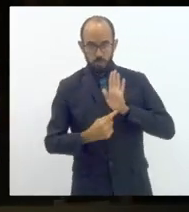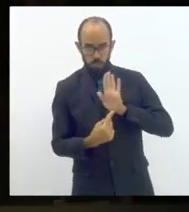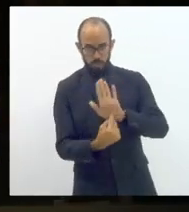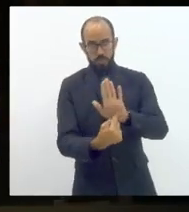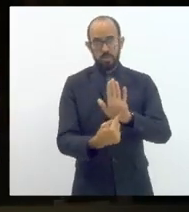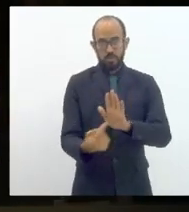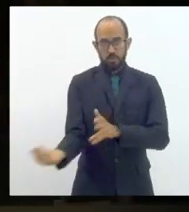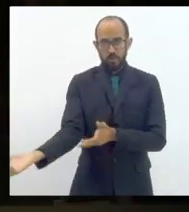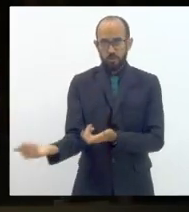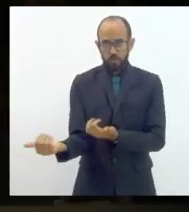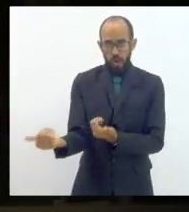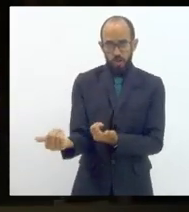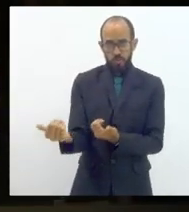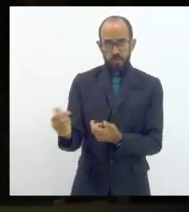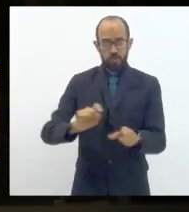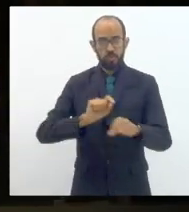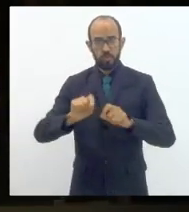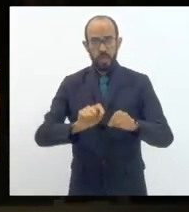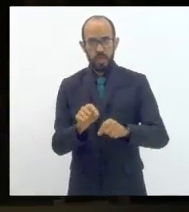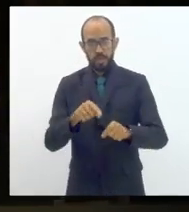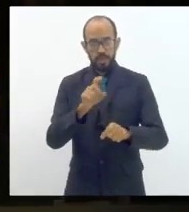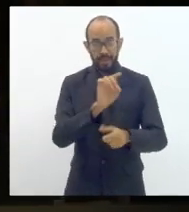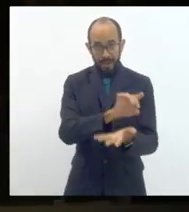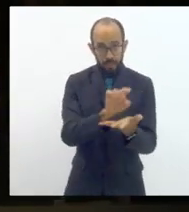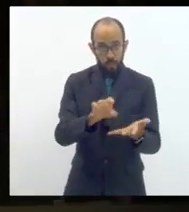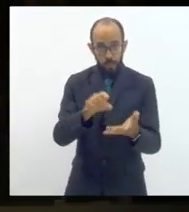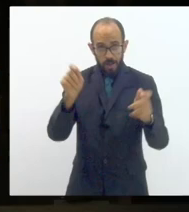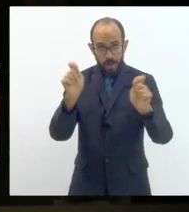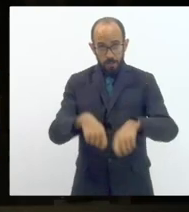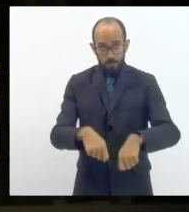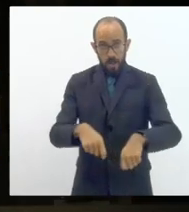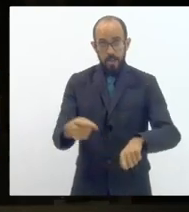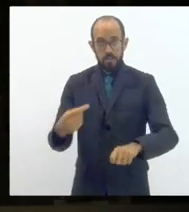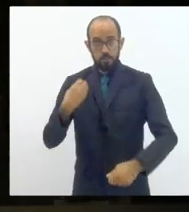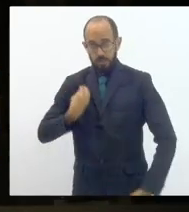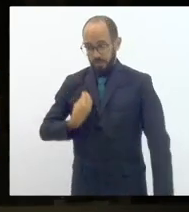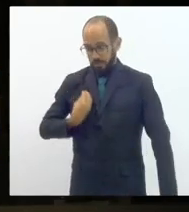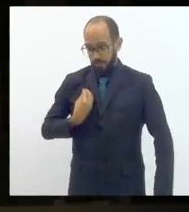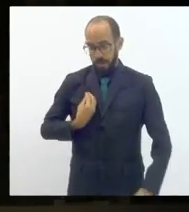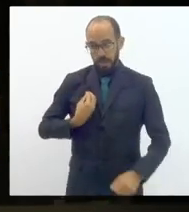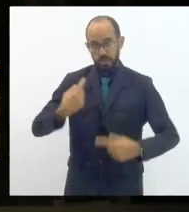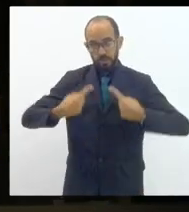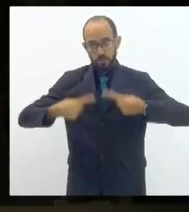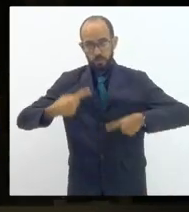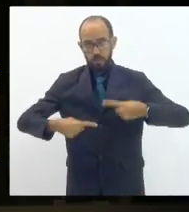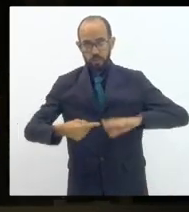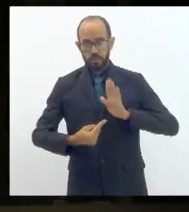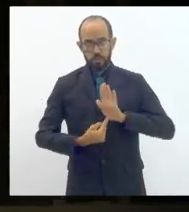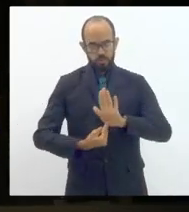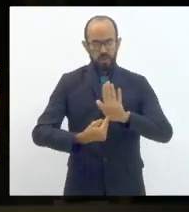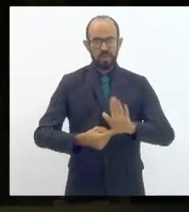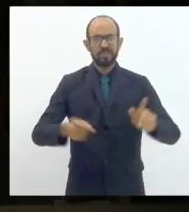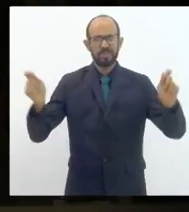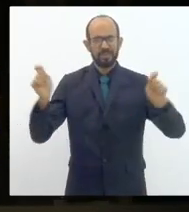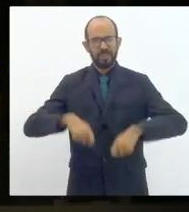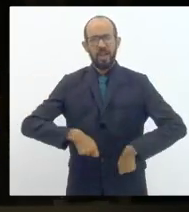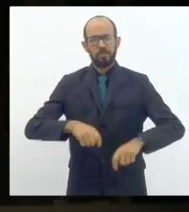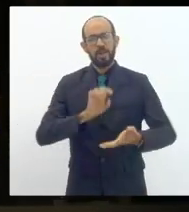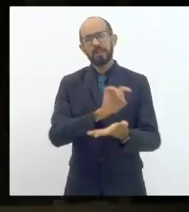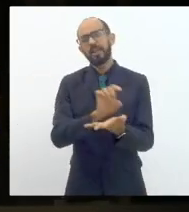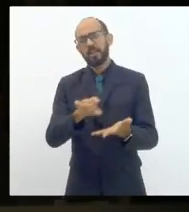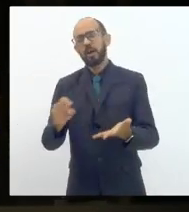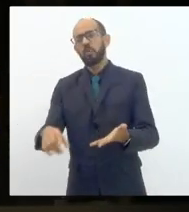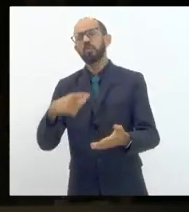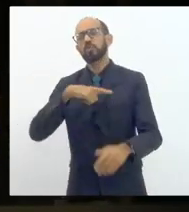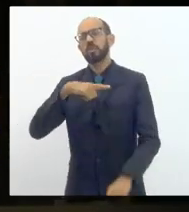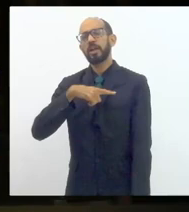aos jovens que eles são capazes de estar na política, mostrar aos jovens que eles podem sim ter voz, porque